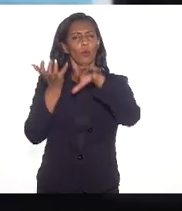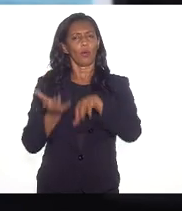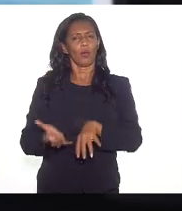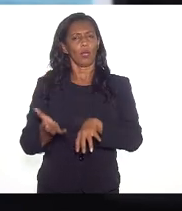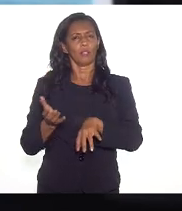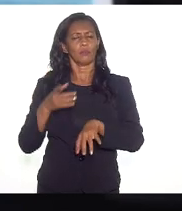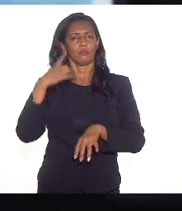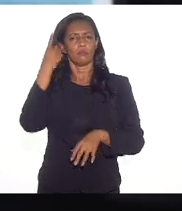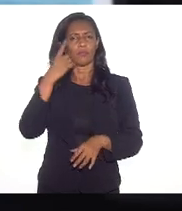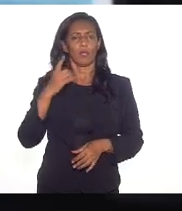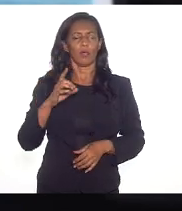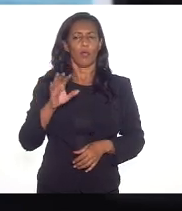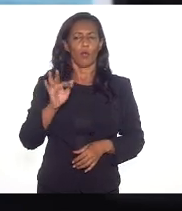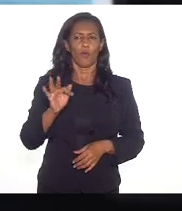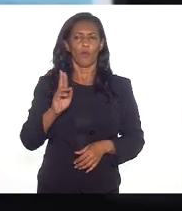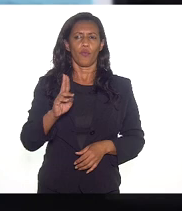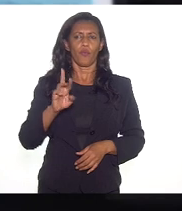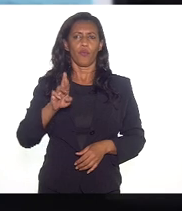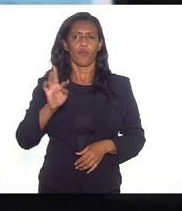que é a expansão do alerta PRI